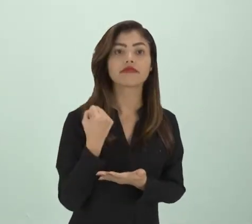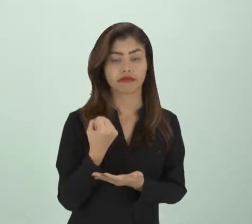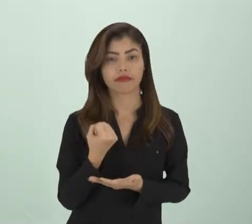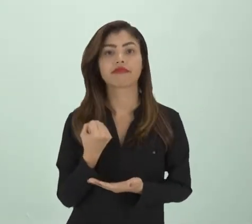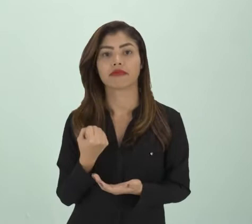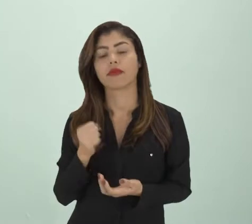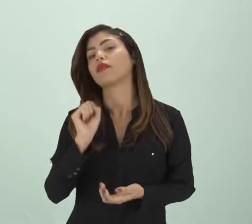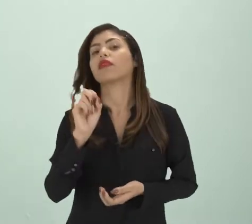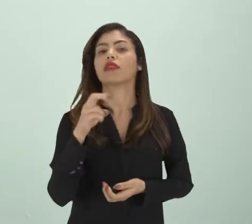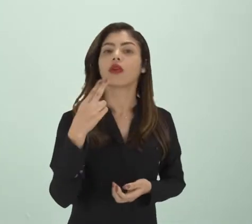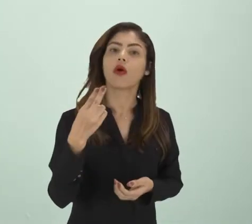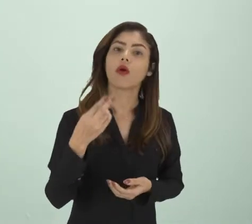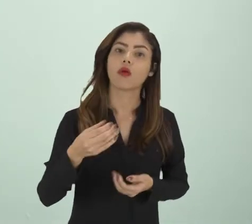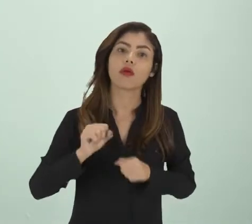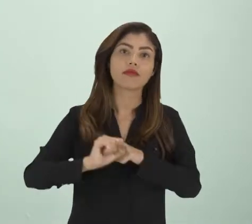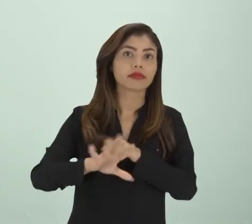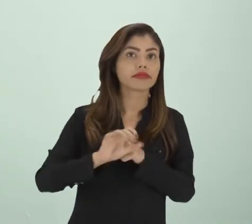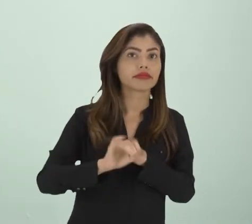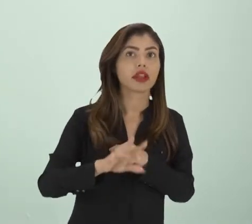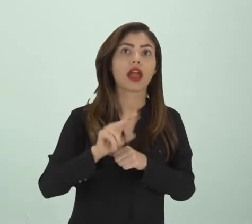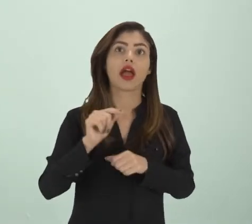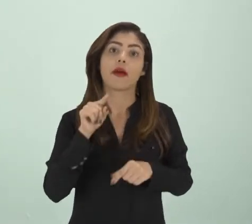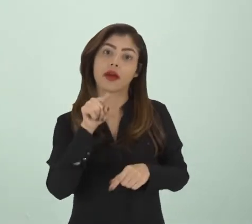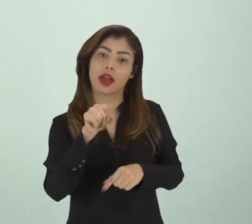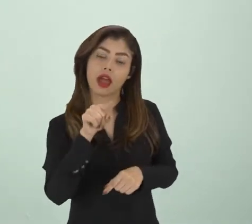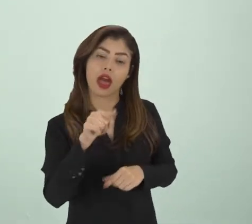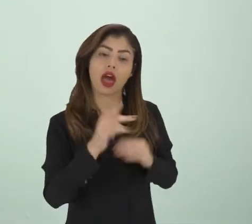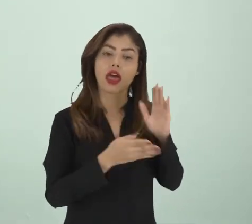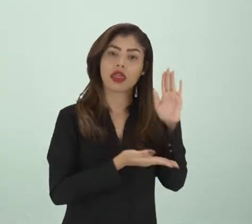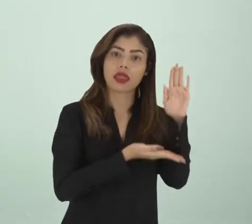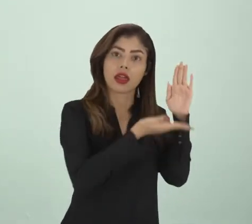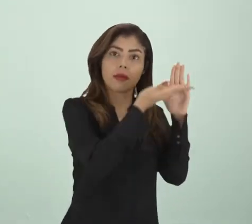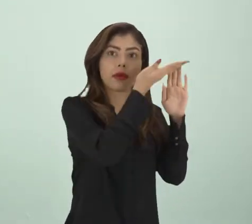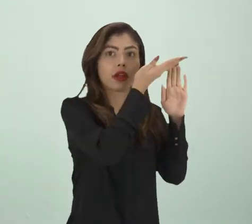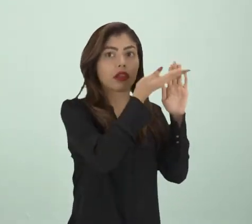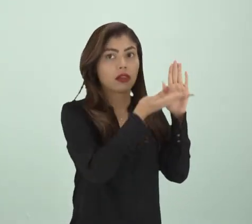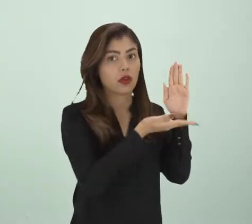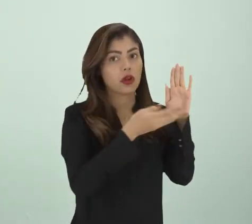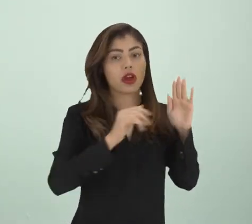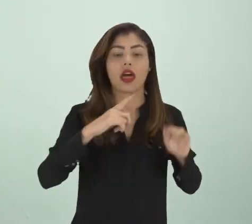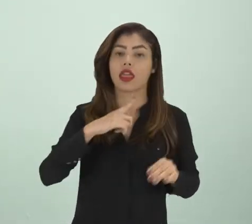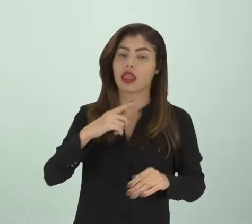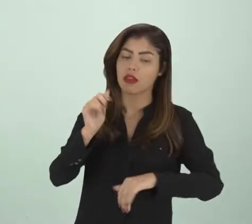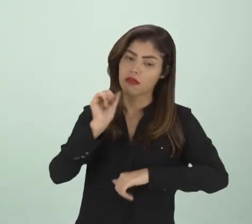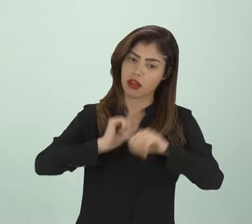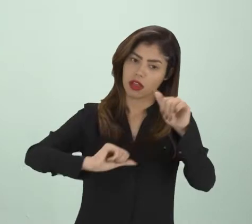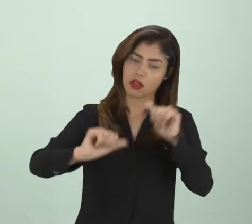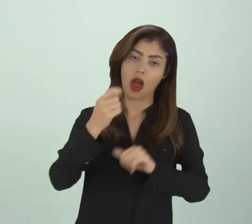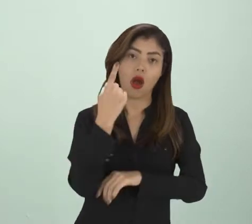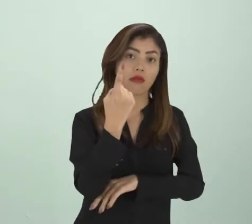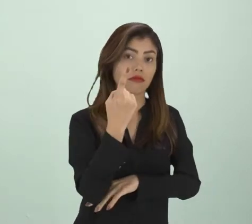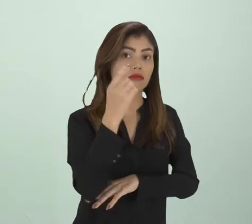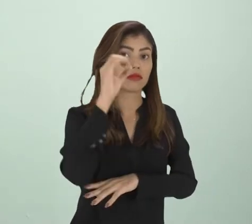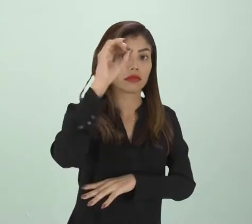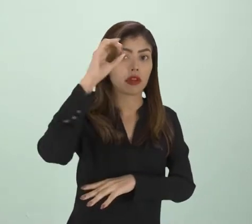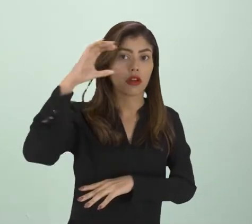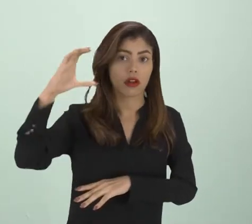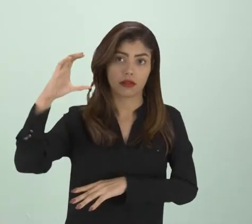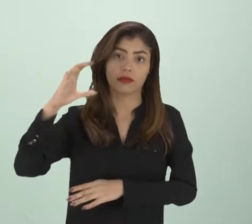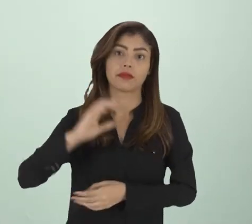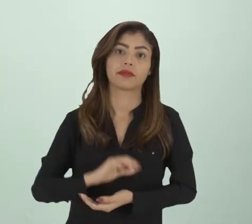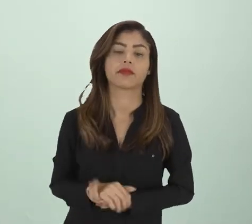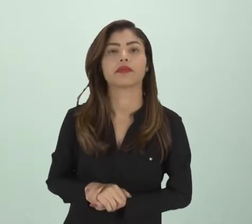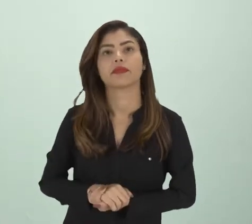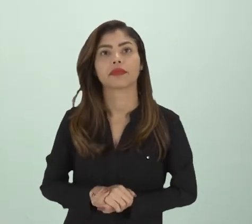receber ou ceder para que a sua temperatura sofra a variação de 1 grau na